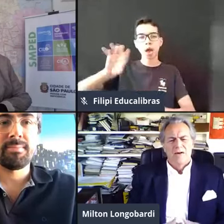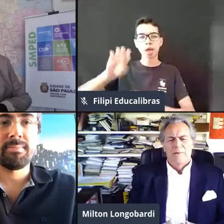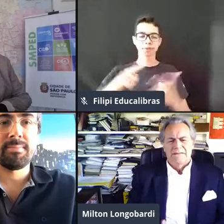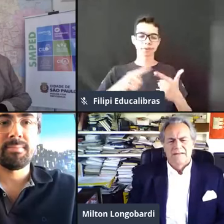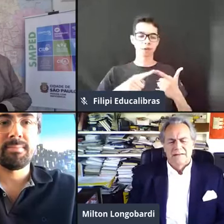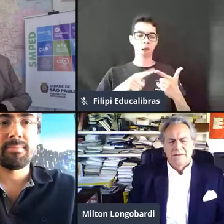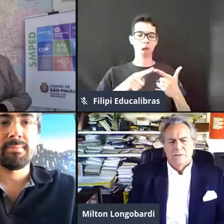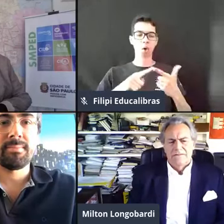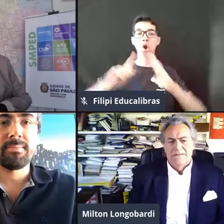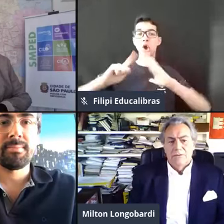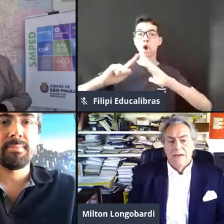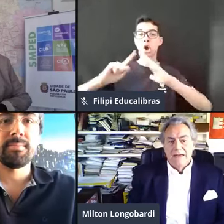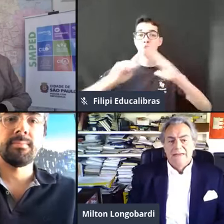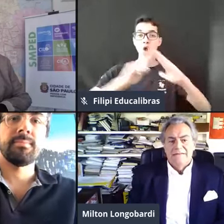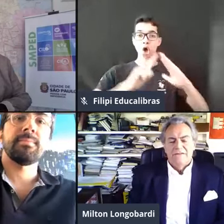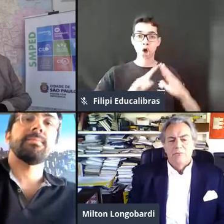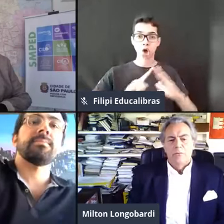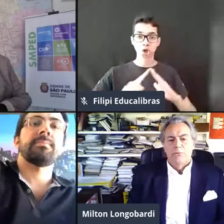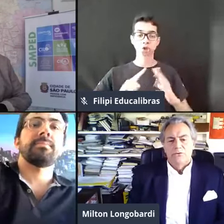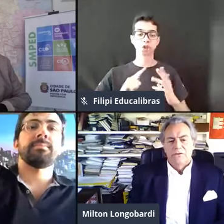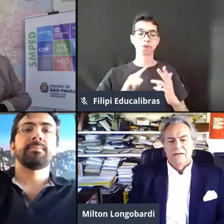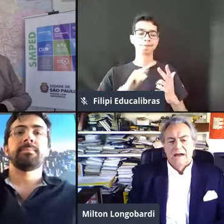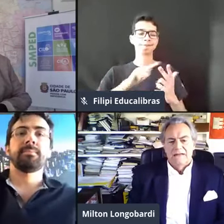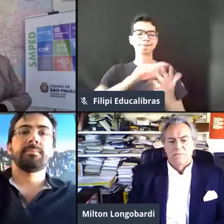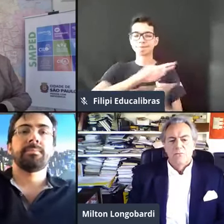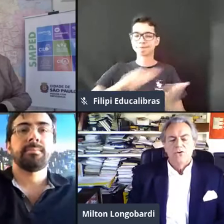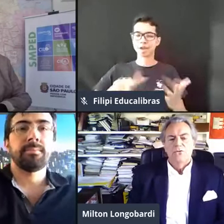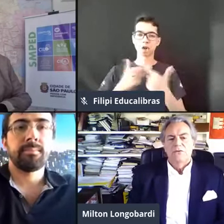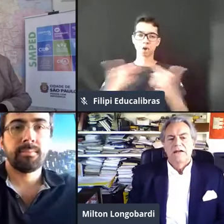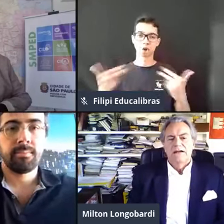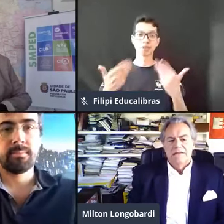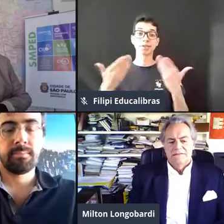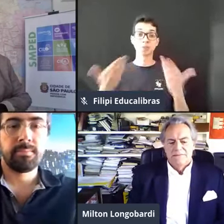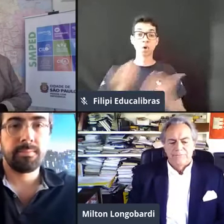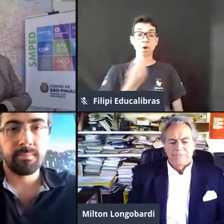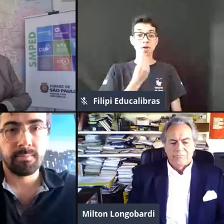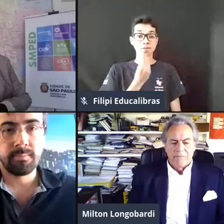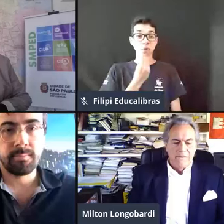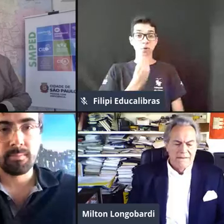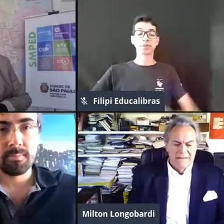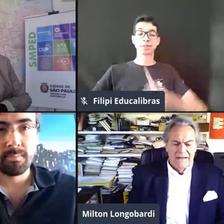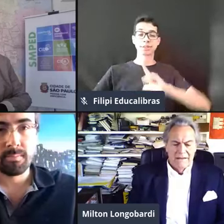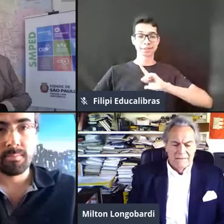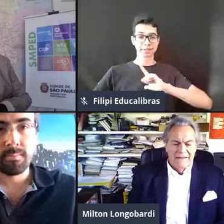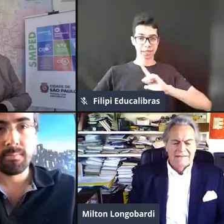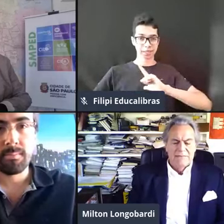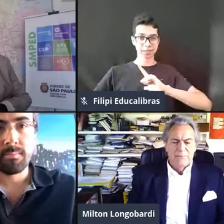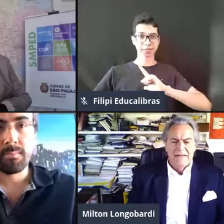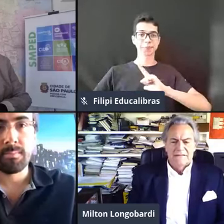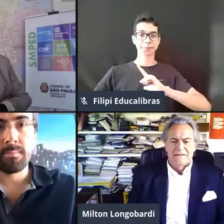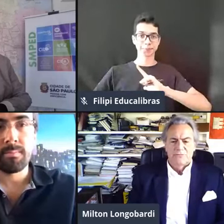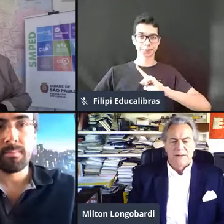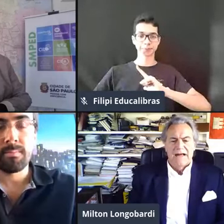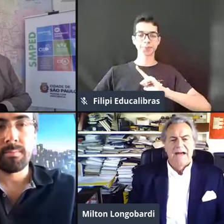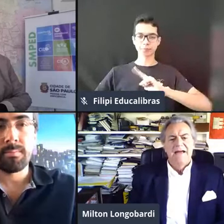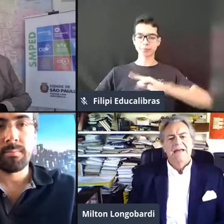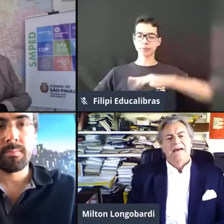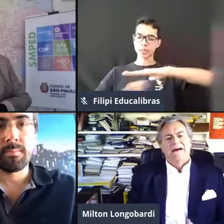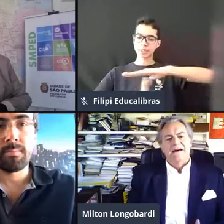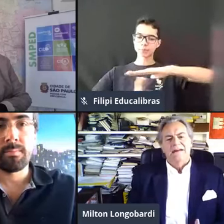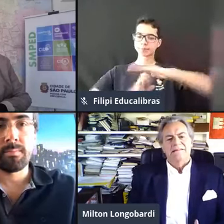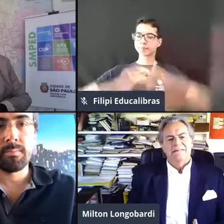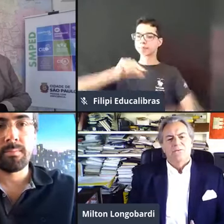envolve uma série de coisas. Então, existe uma oportunidade muito grande nas empresas